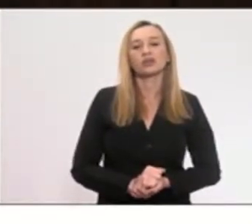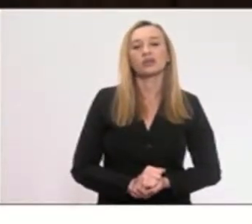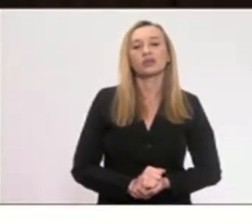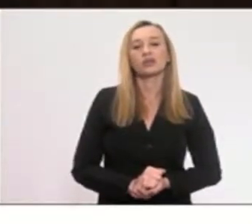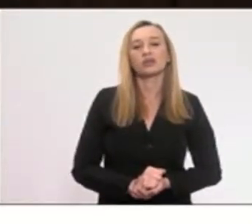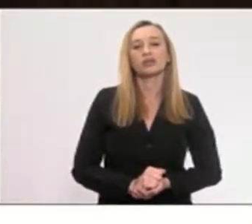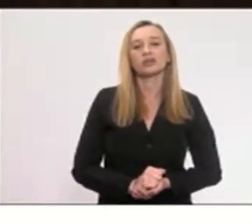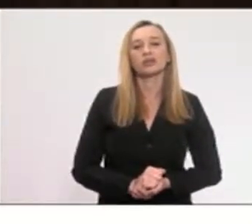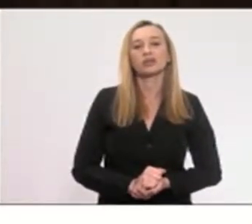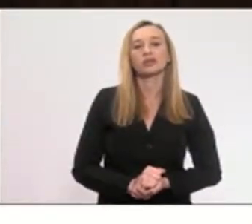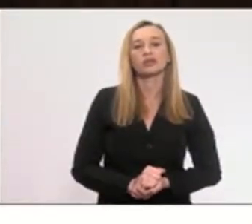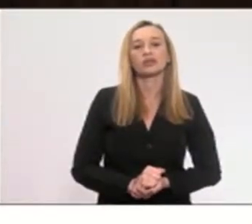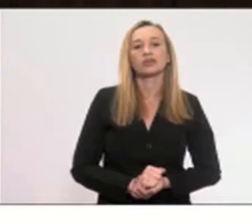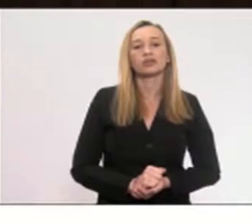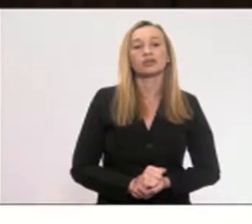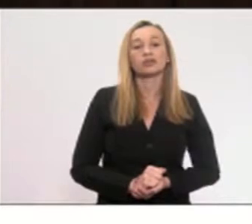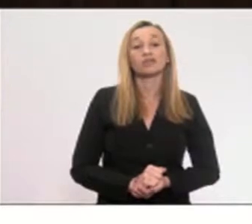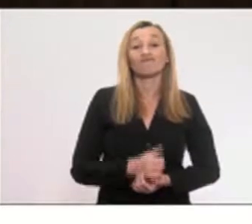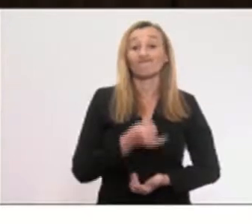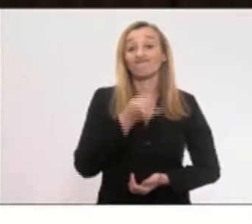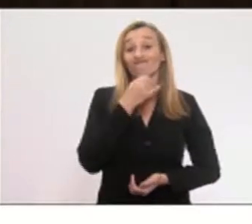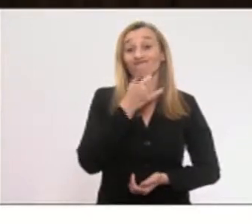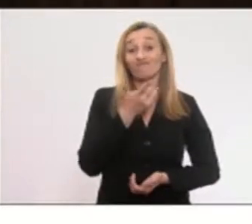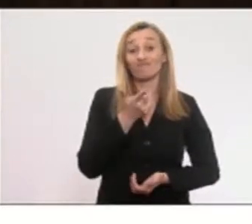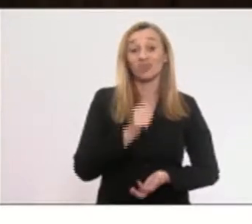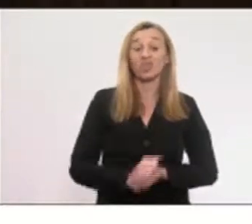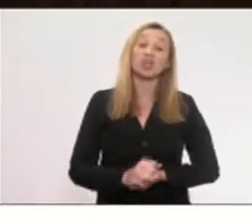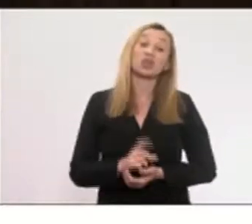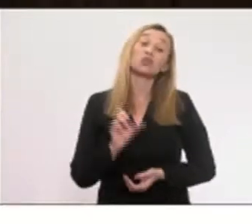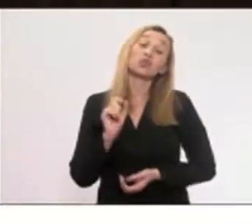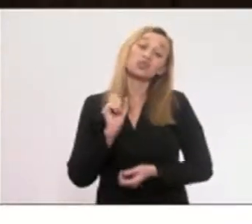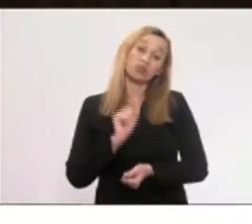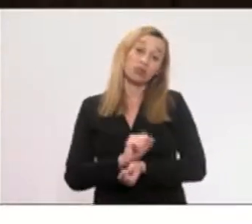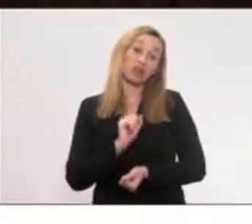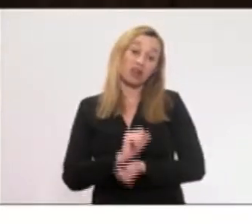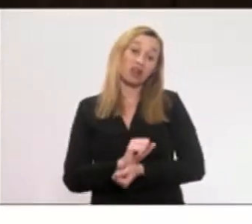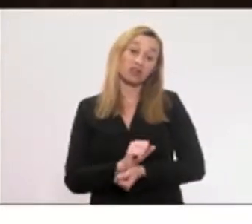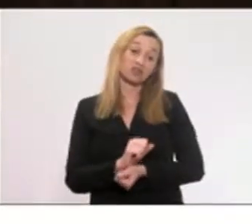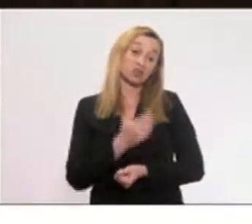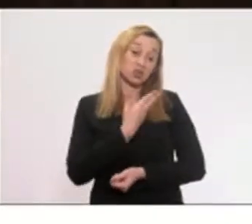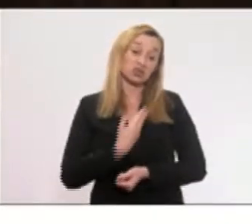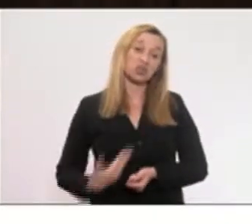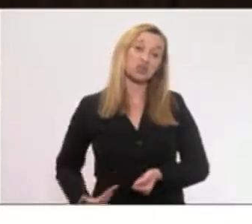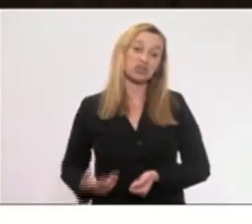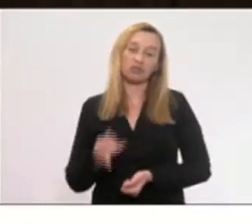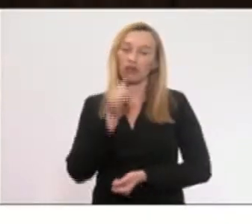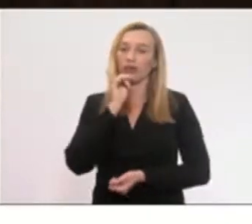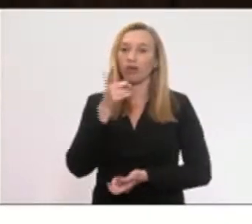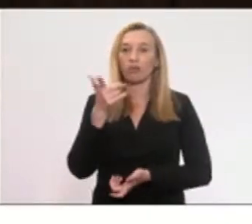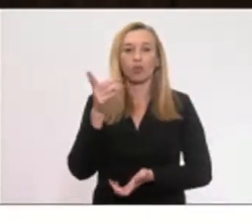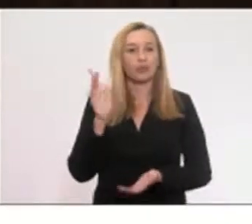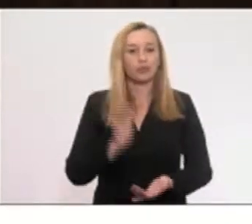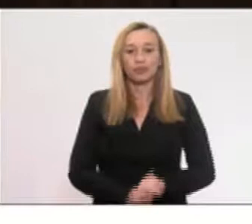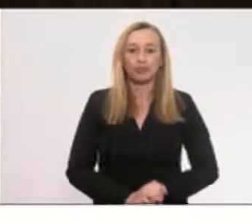é aterrador. Mas o que esperar de um governo que, por exemplo,